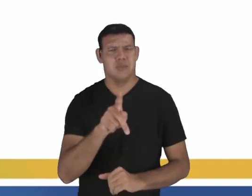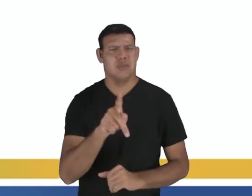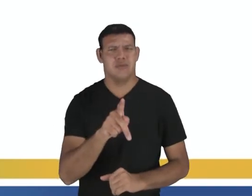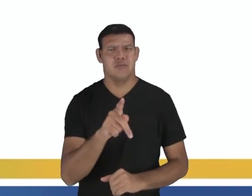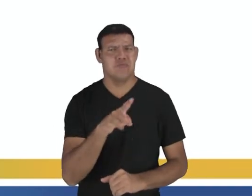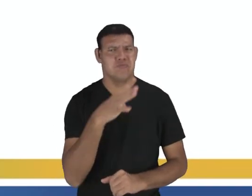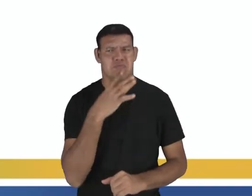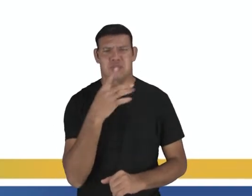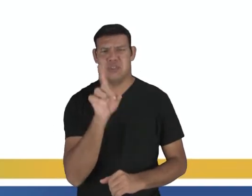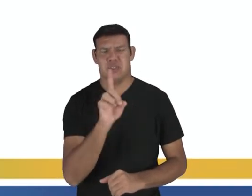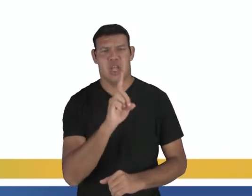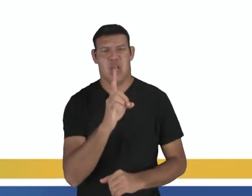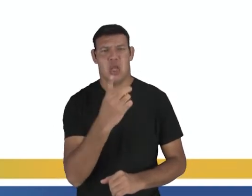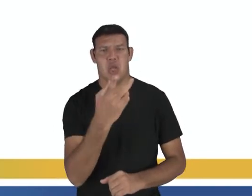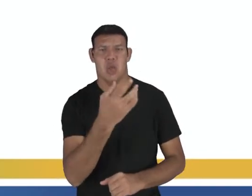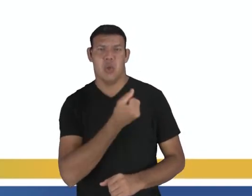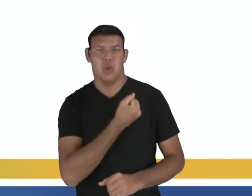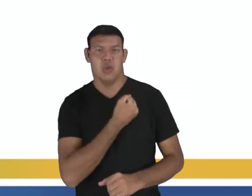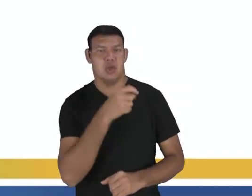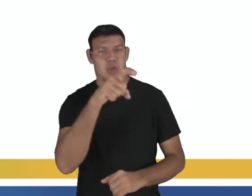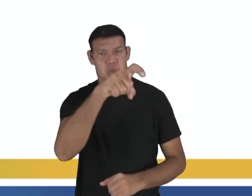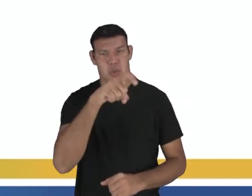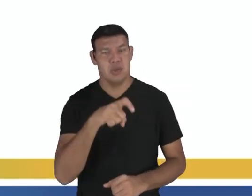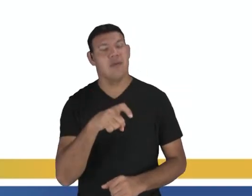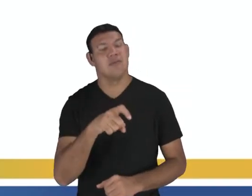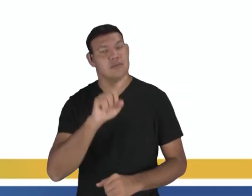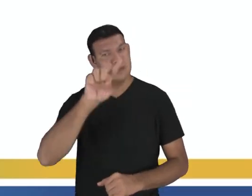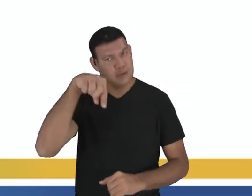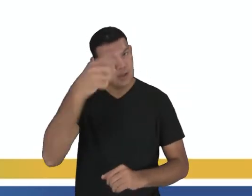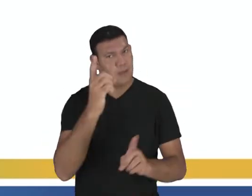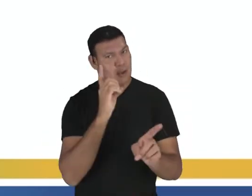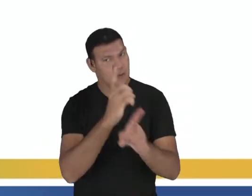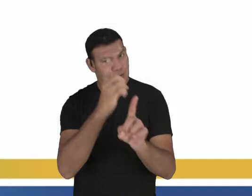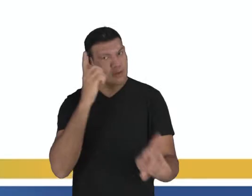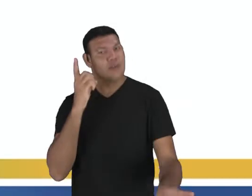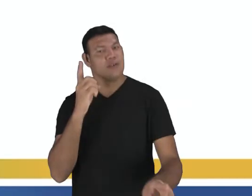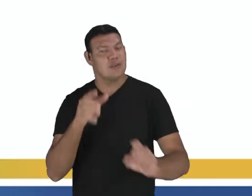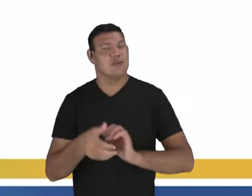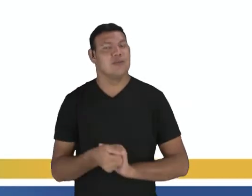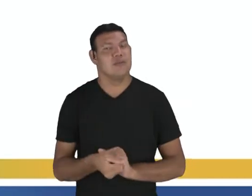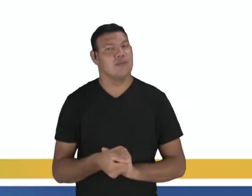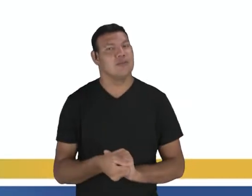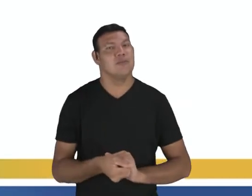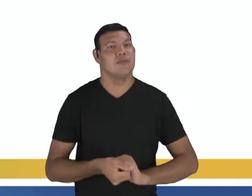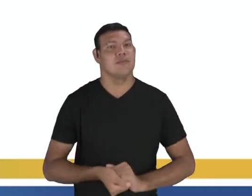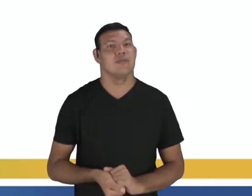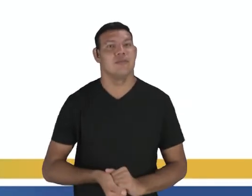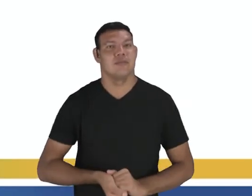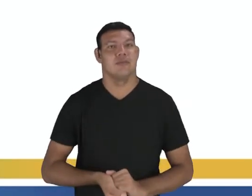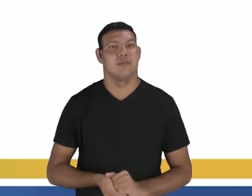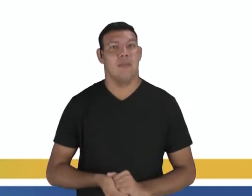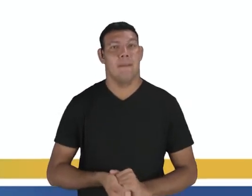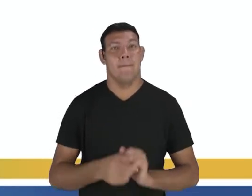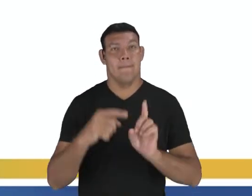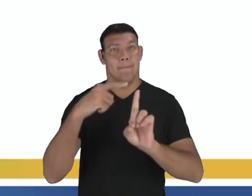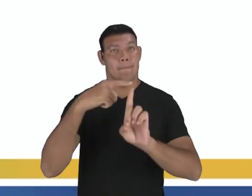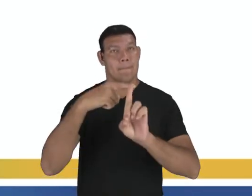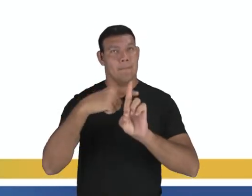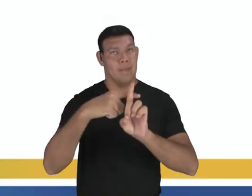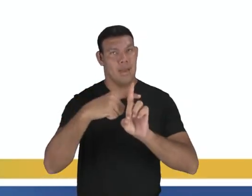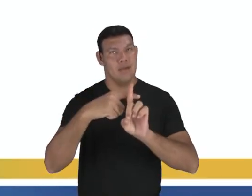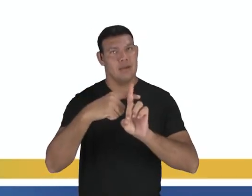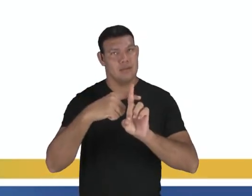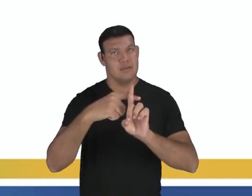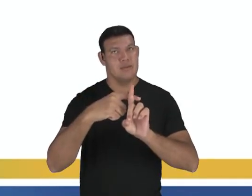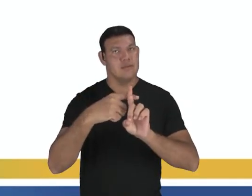Bom, depois a gente pode descobrir dependendo do que cada questão pede. Mas x também é um número. Somado, né? Então,